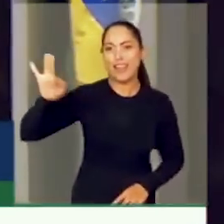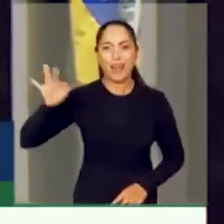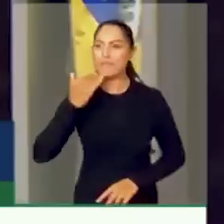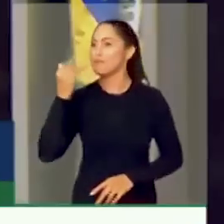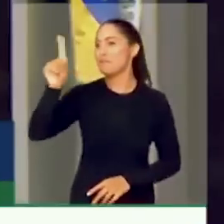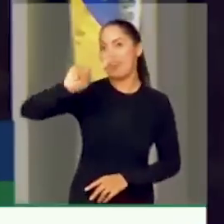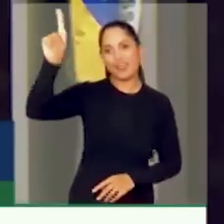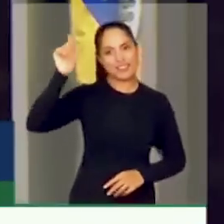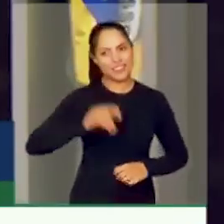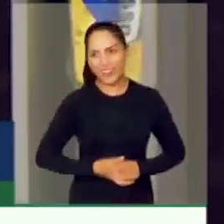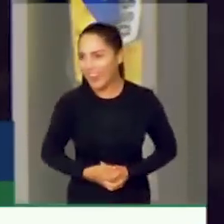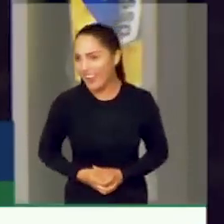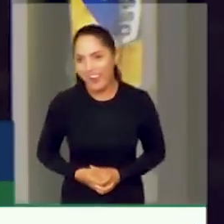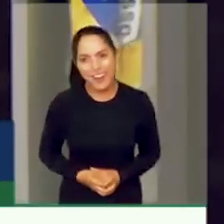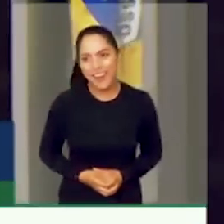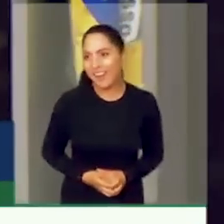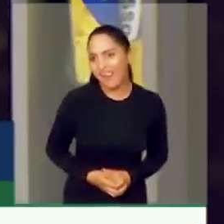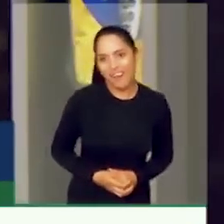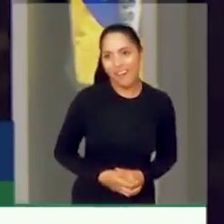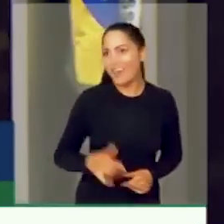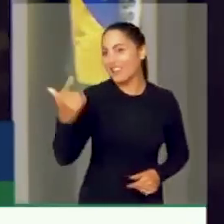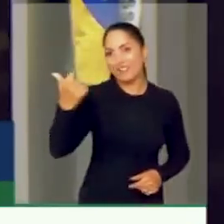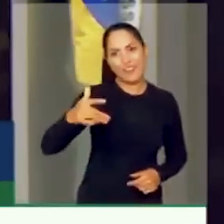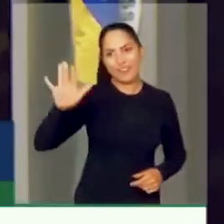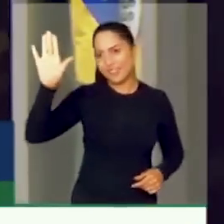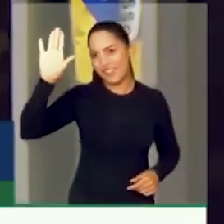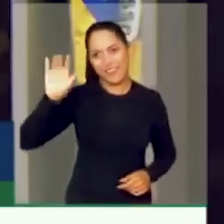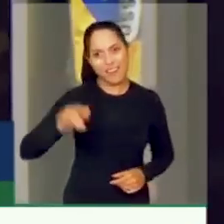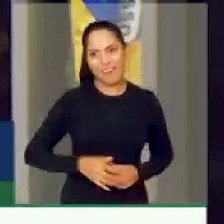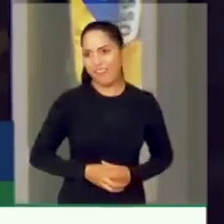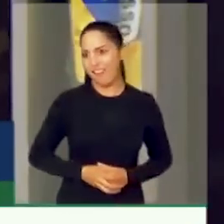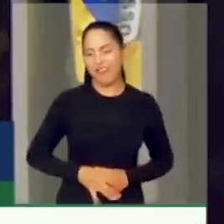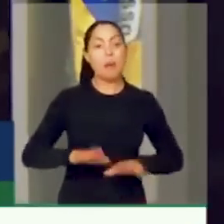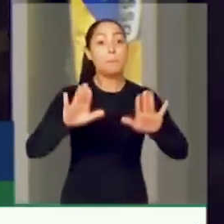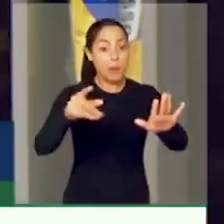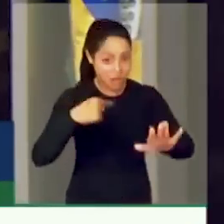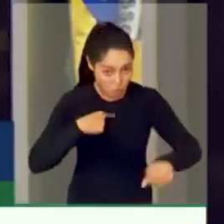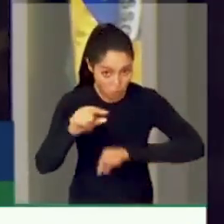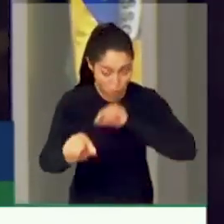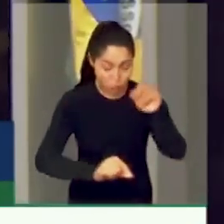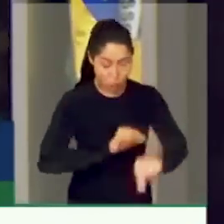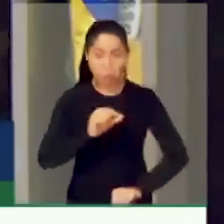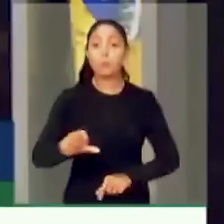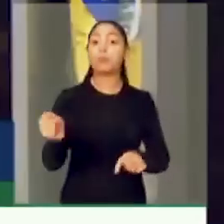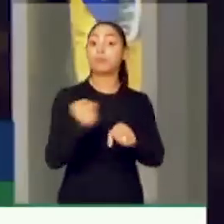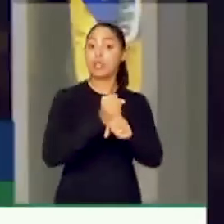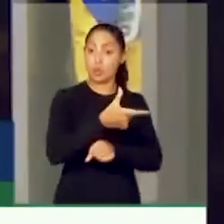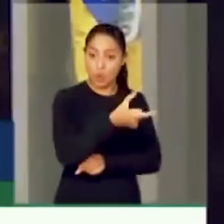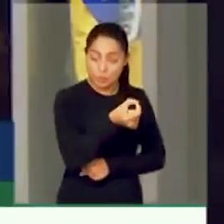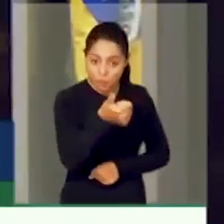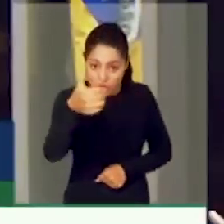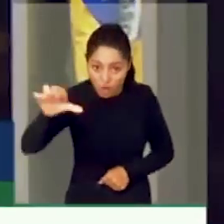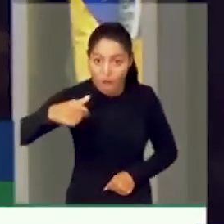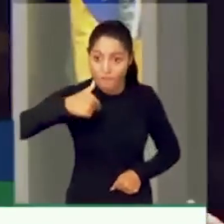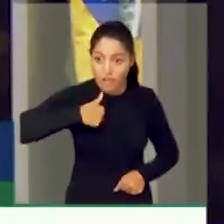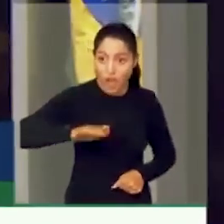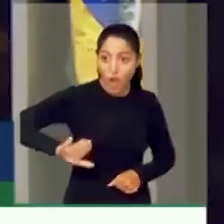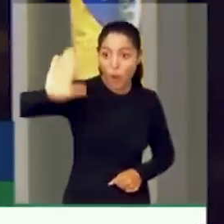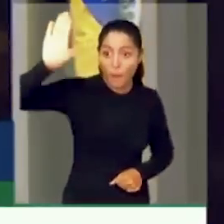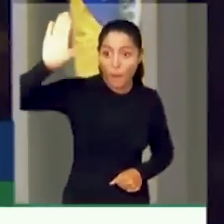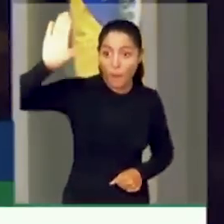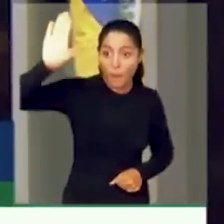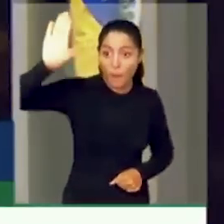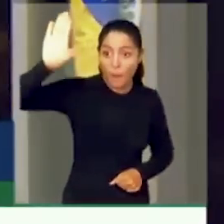Supremo. Não pedi eliminar pro Gilmar Mendes no Supremo. Em 2019, quando eu me candidatei